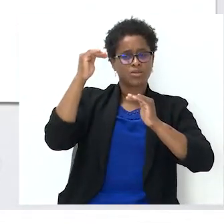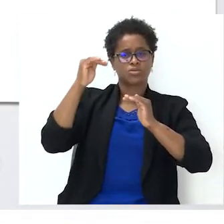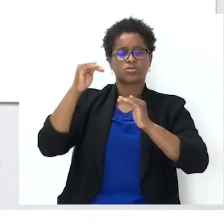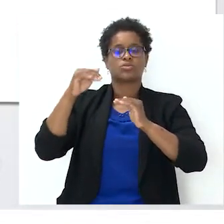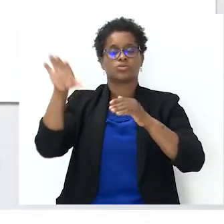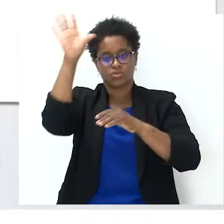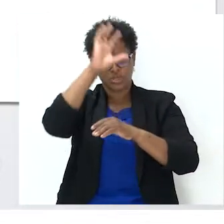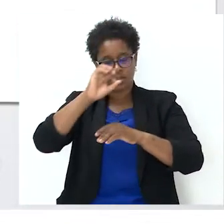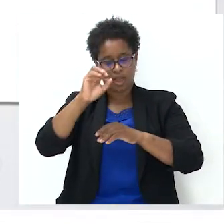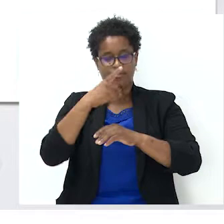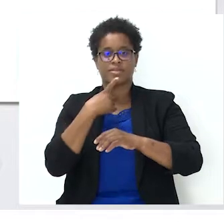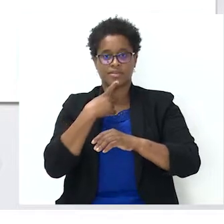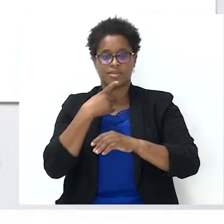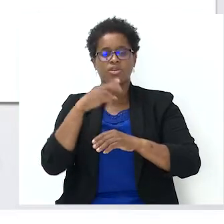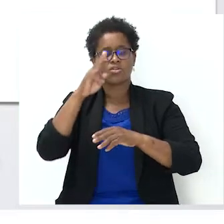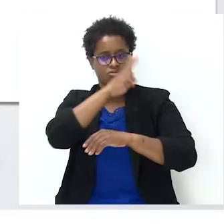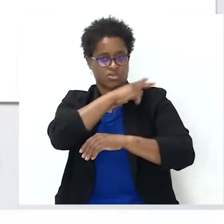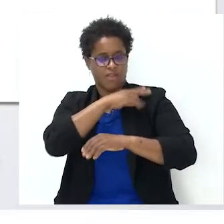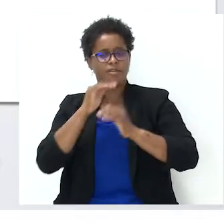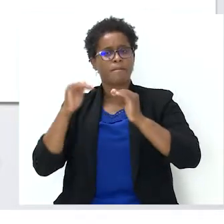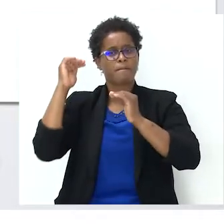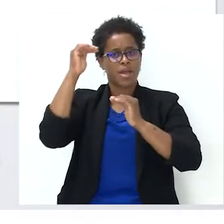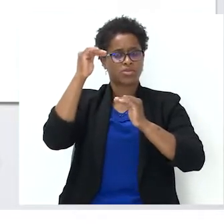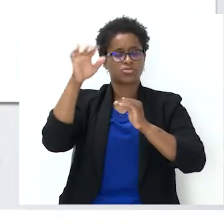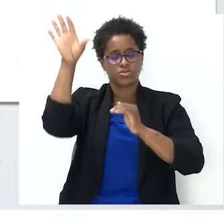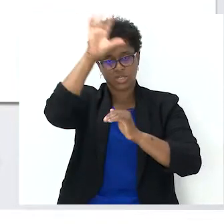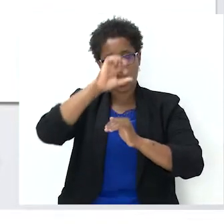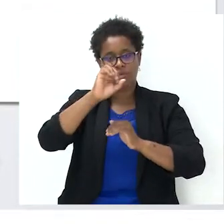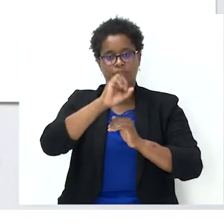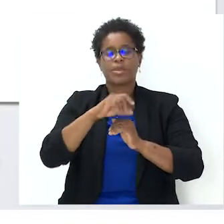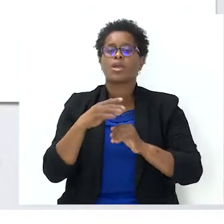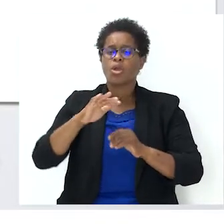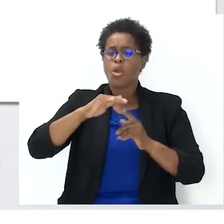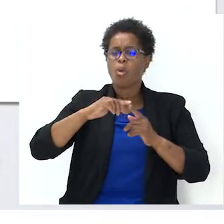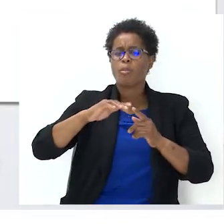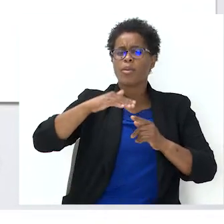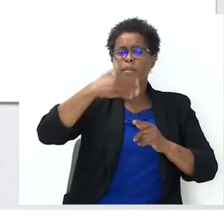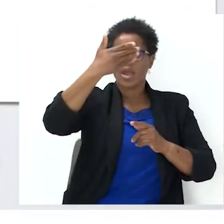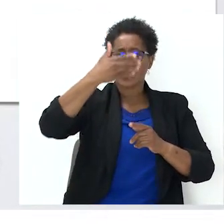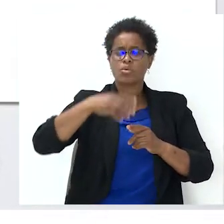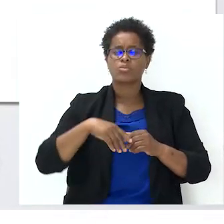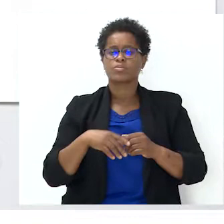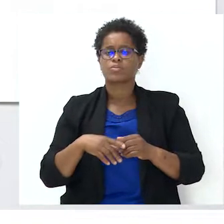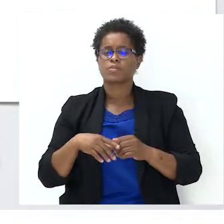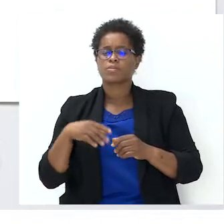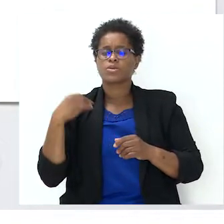Estado, certo? É o chefe máximo do Estado. É o primeiro órgão de